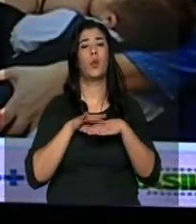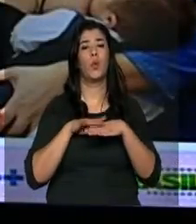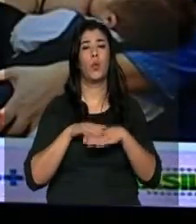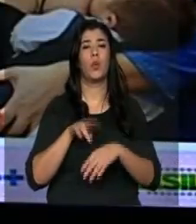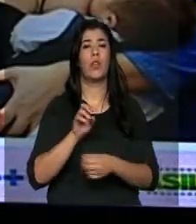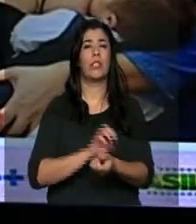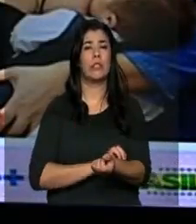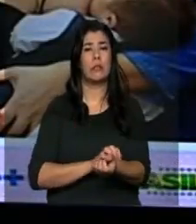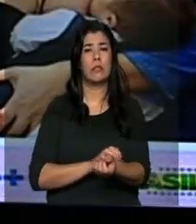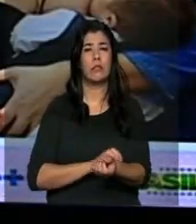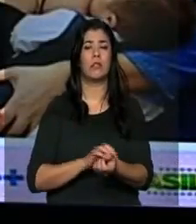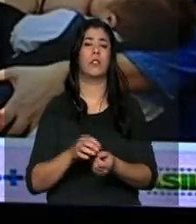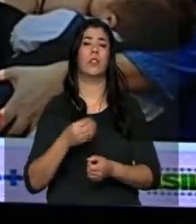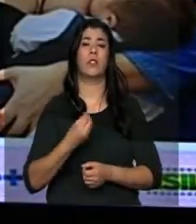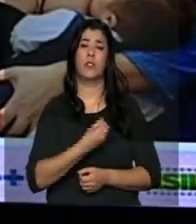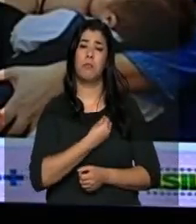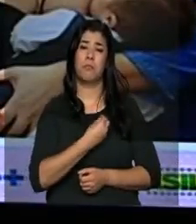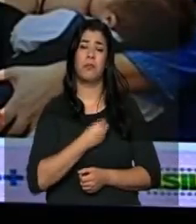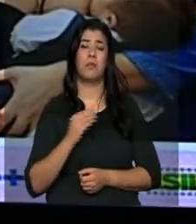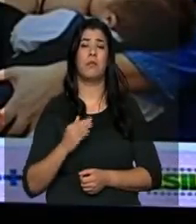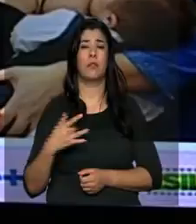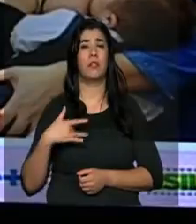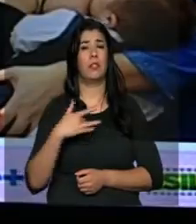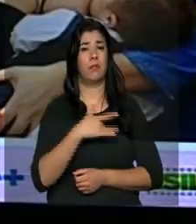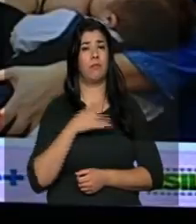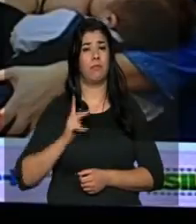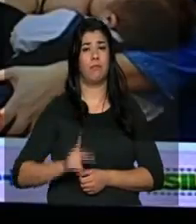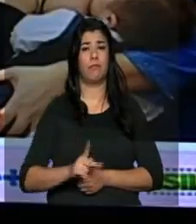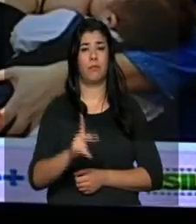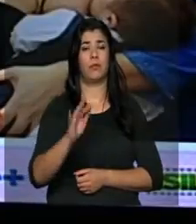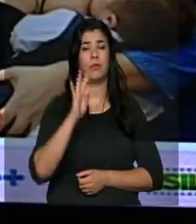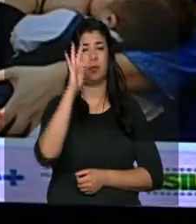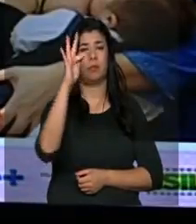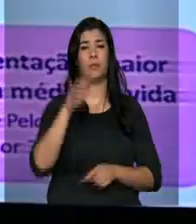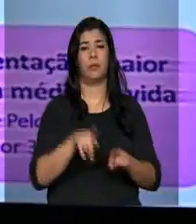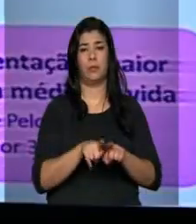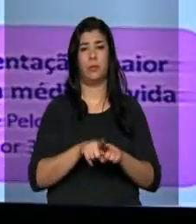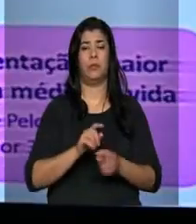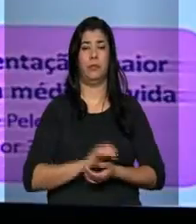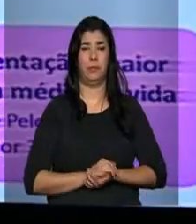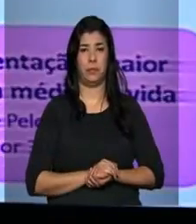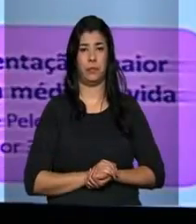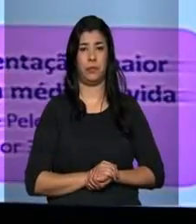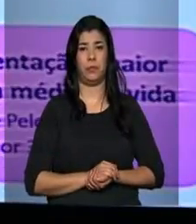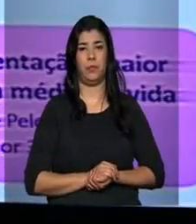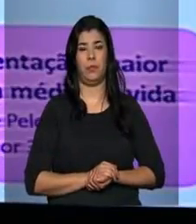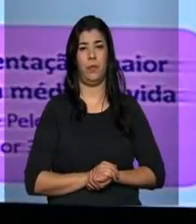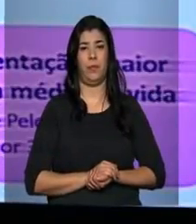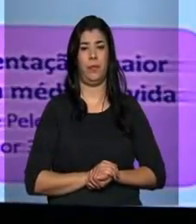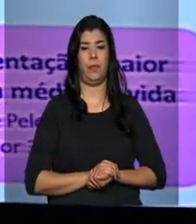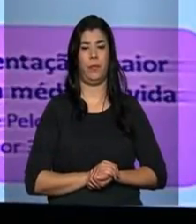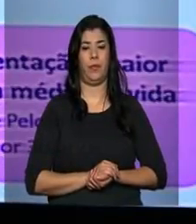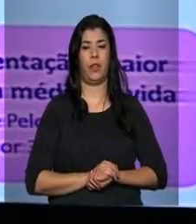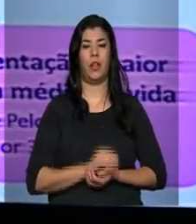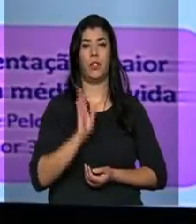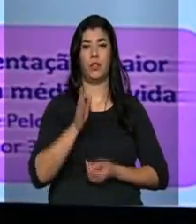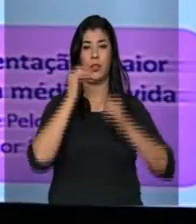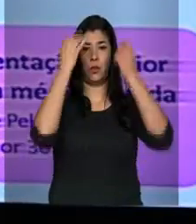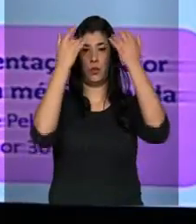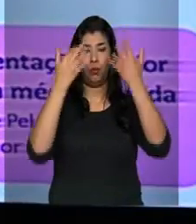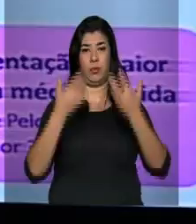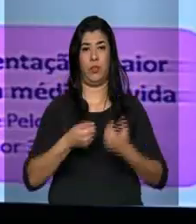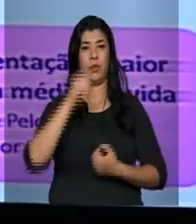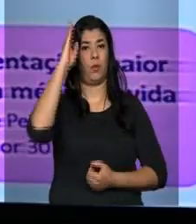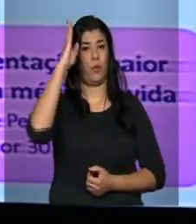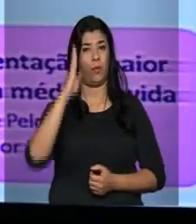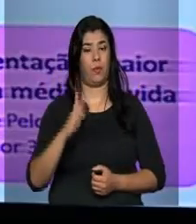repercussões para a vida saudável futura desse cidadão. Próximo. Como eu falei, o Brasil tem